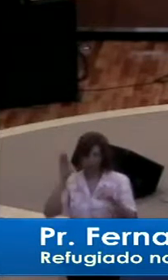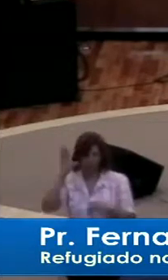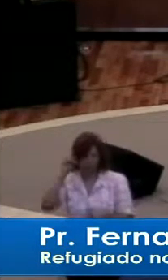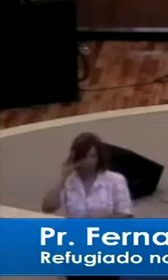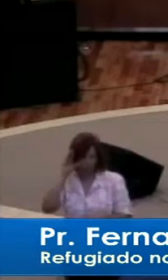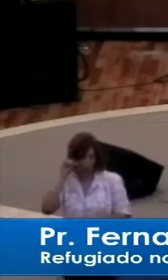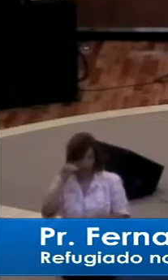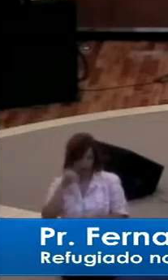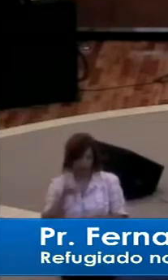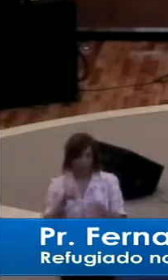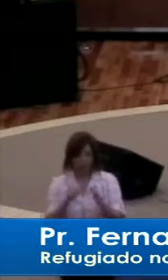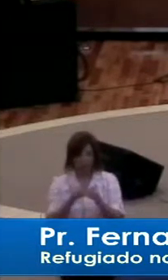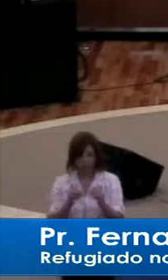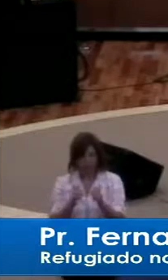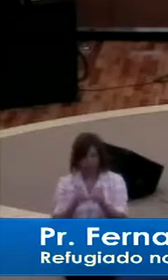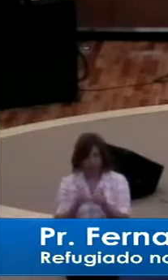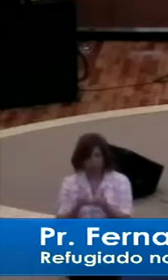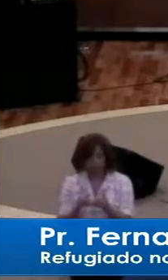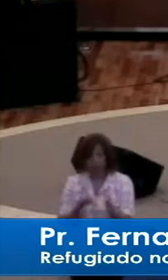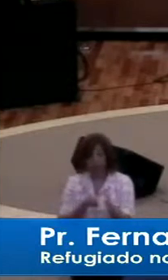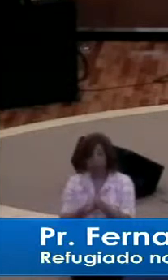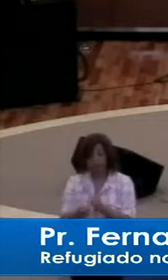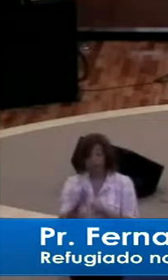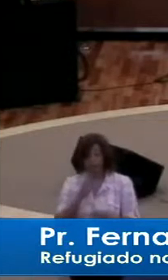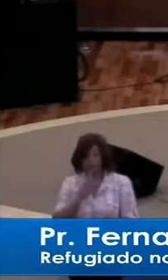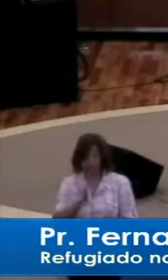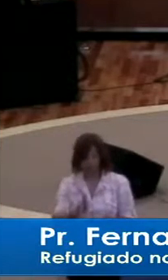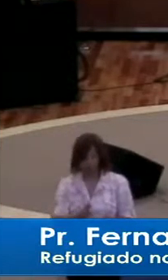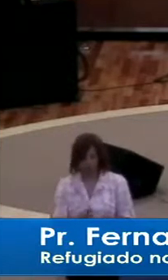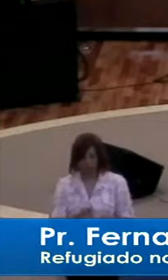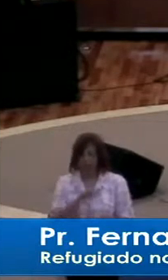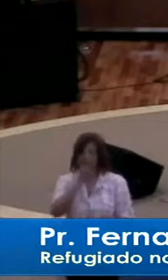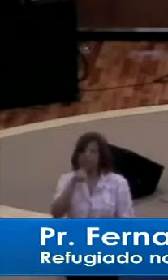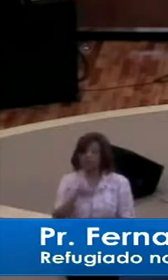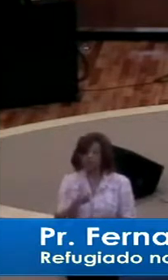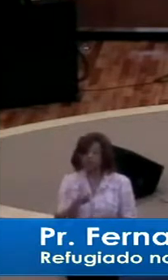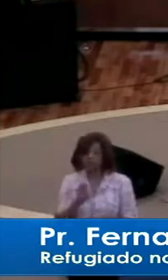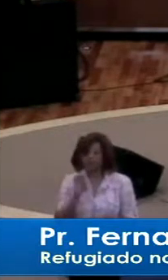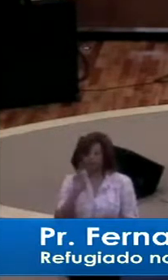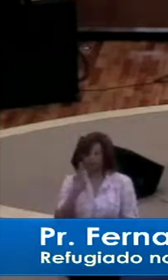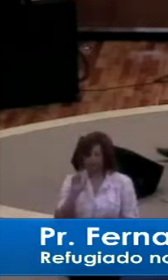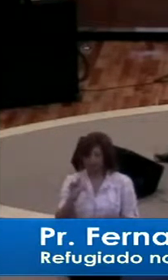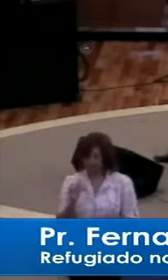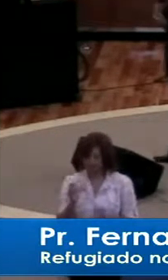favor peço a gentileza que você responda. Quem era Jesus?